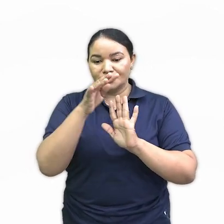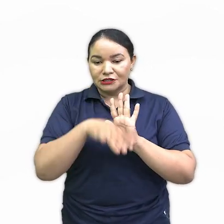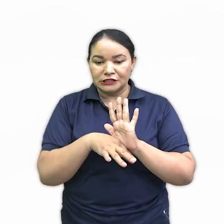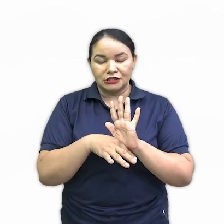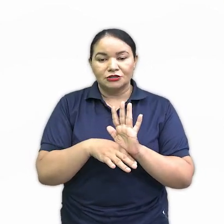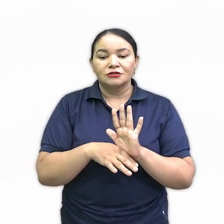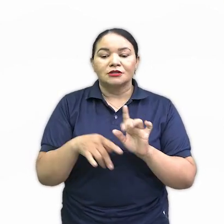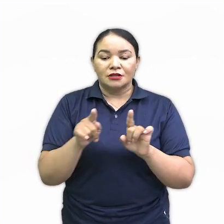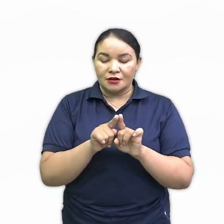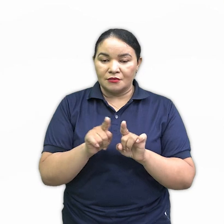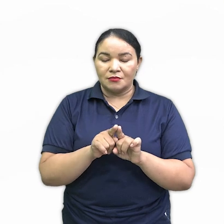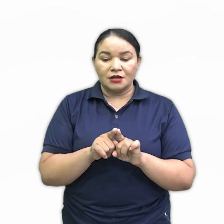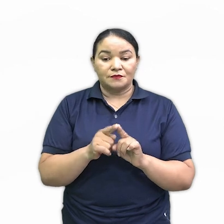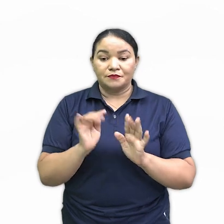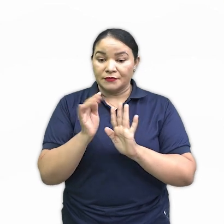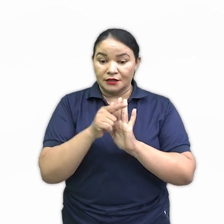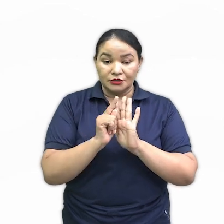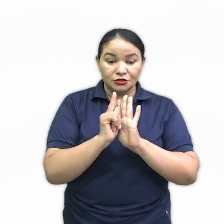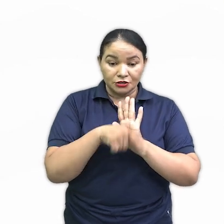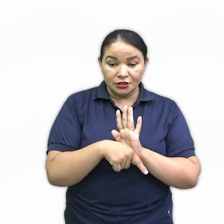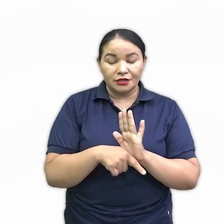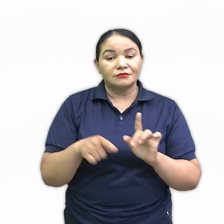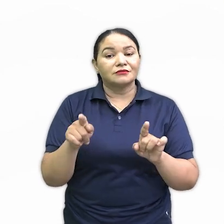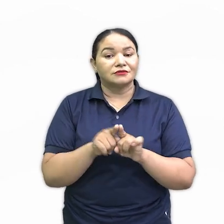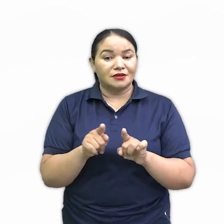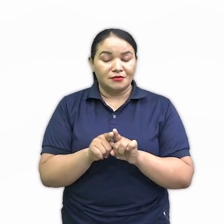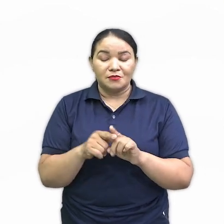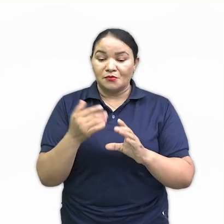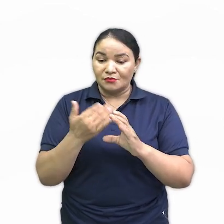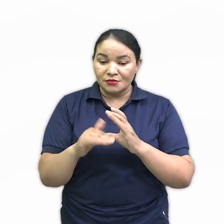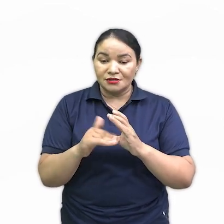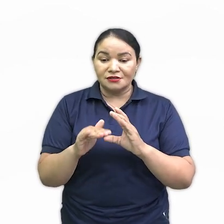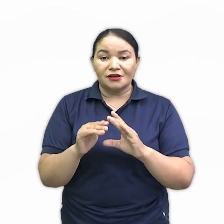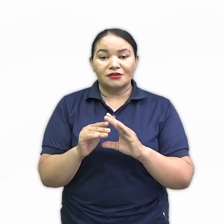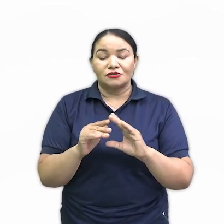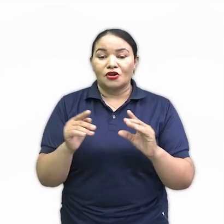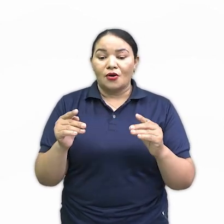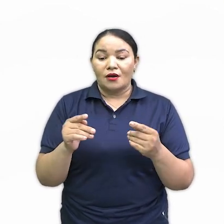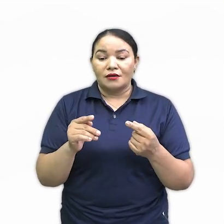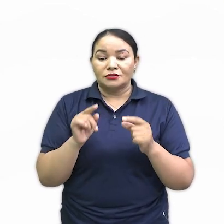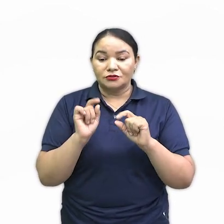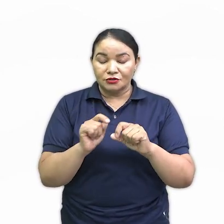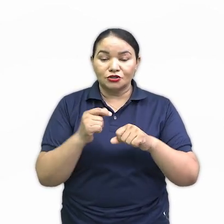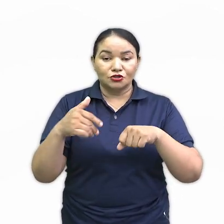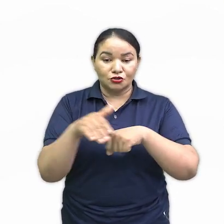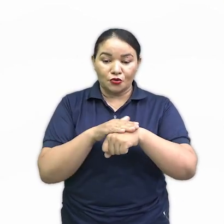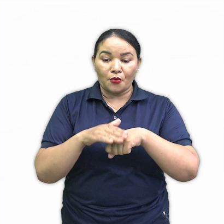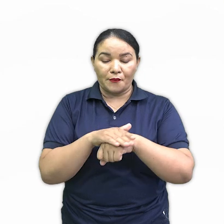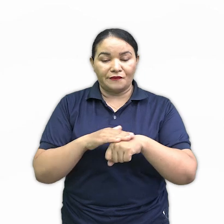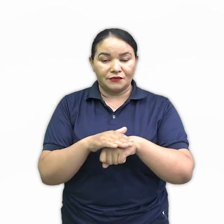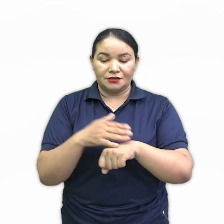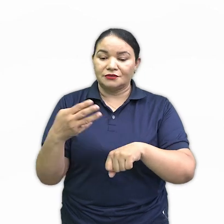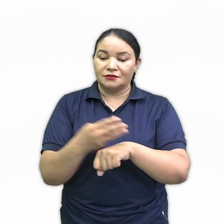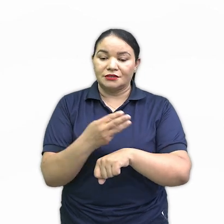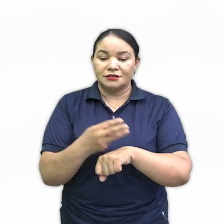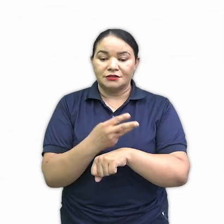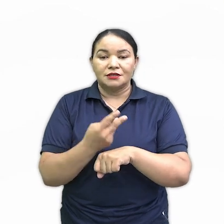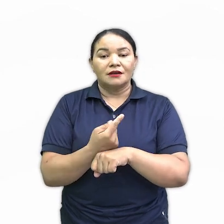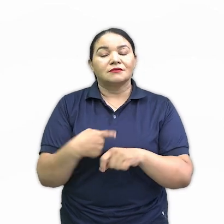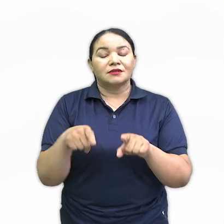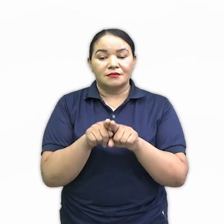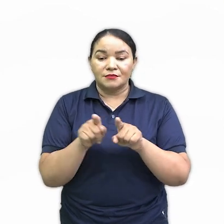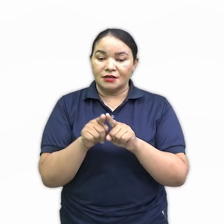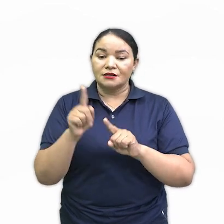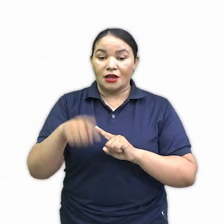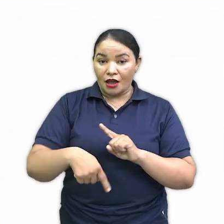textual digital. Também uma mensagem de aplicativo de conversa é considerada aí um tipo de texto,